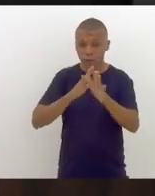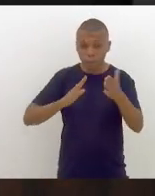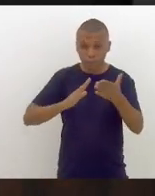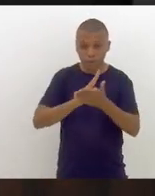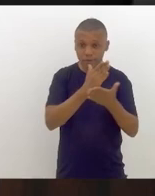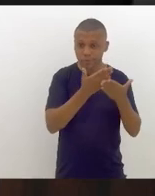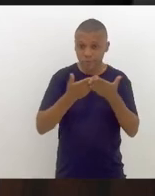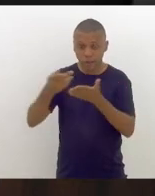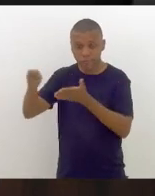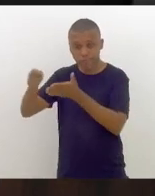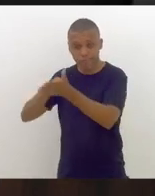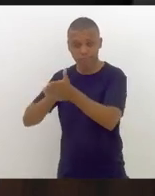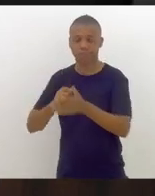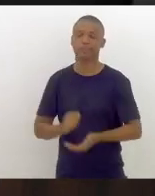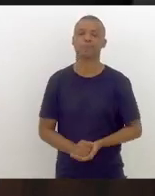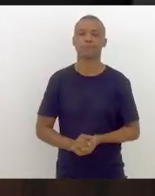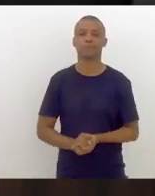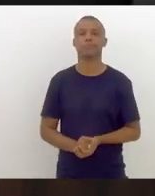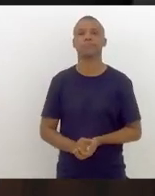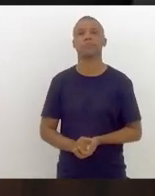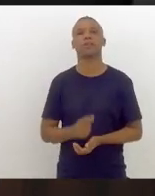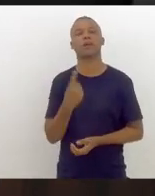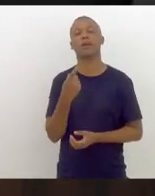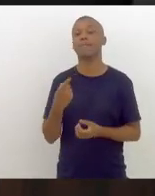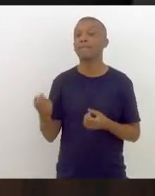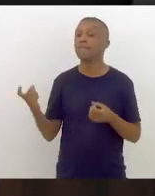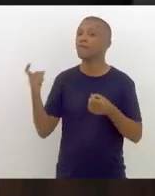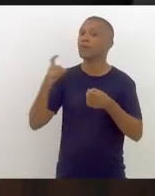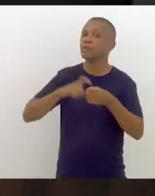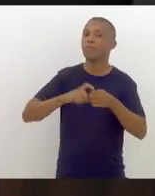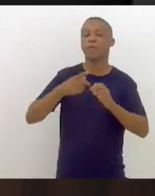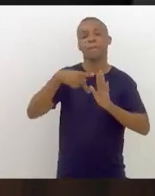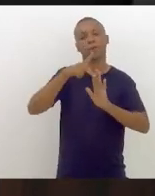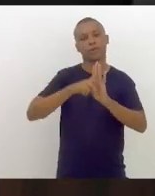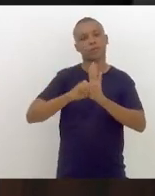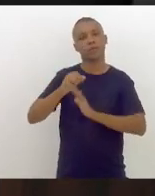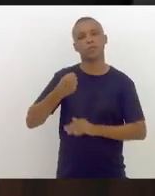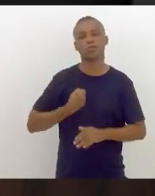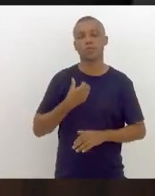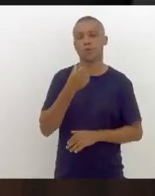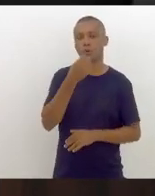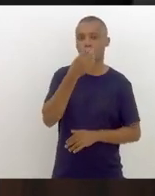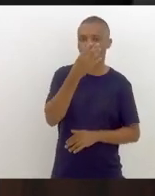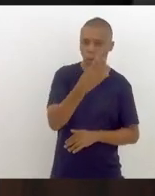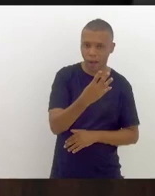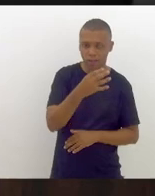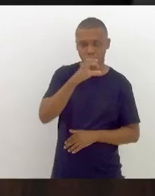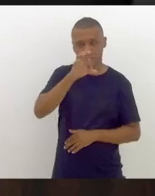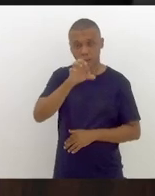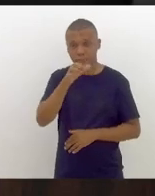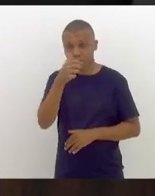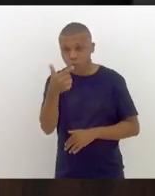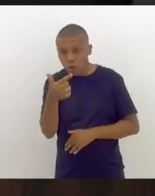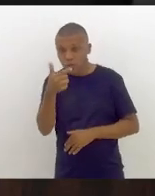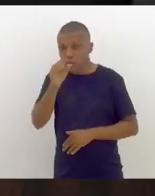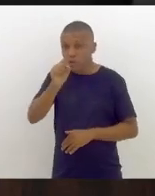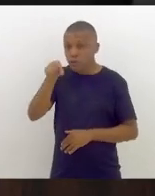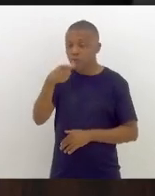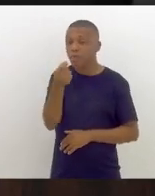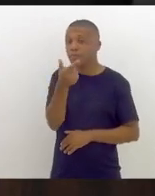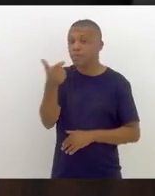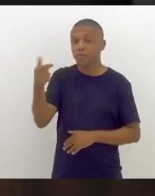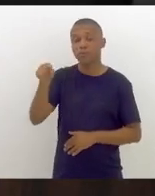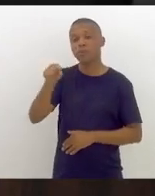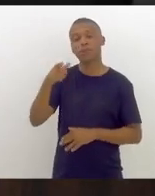chama os trabalhos à ordem retomamos o projeto de lei 4298 a de 21 de autoria Deputado Dionísio